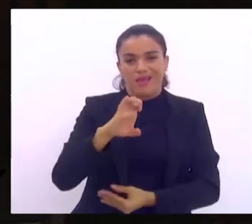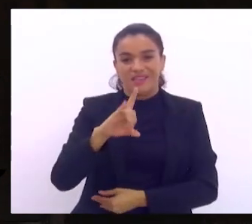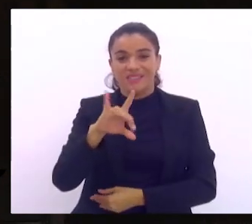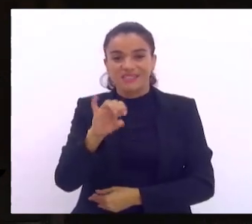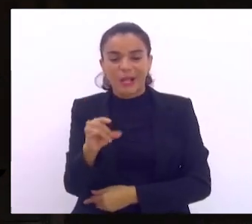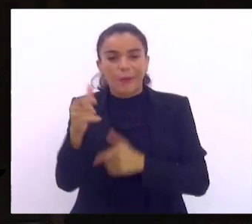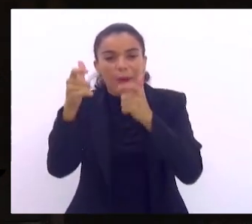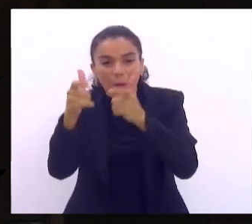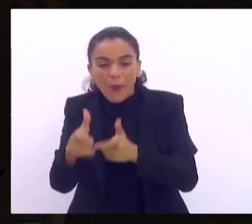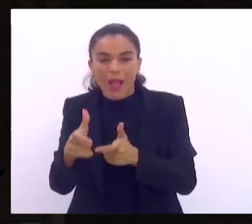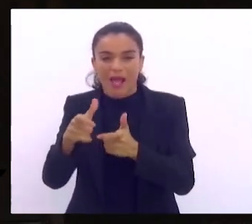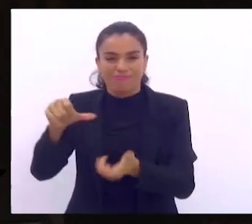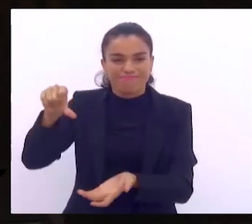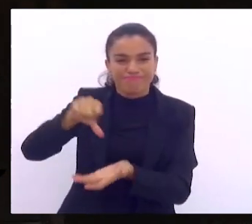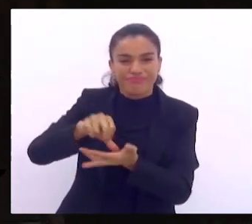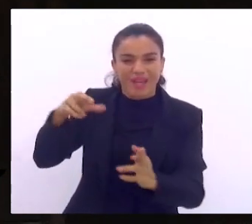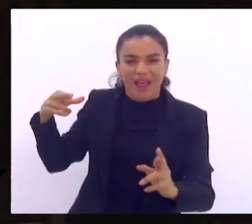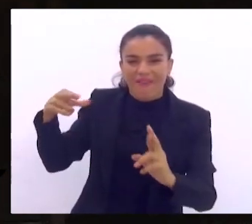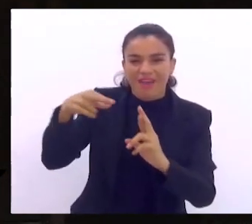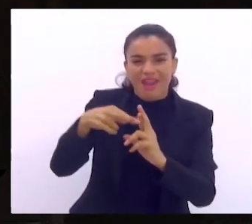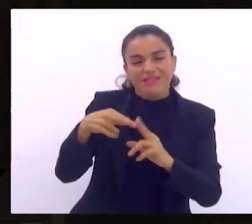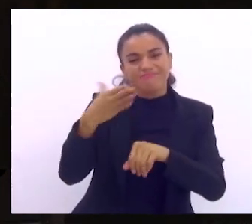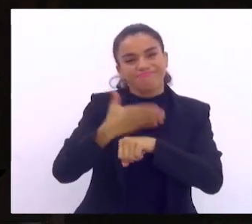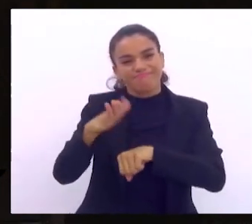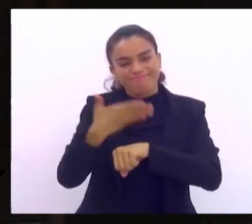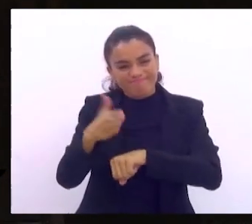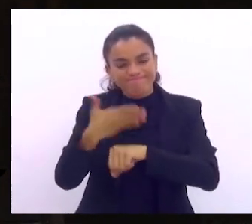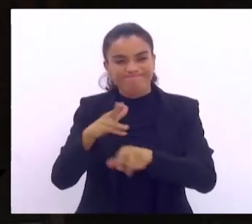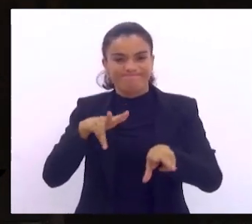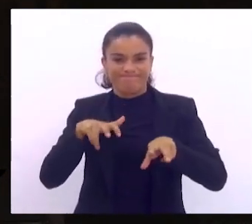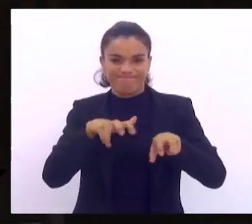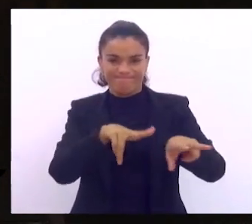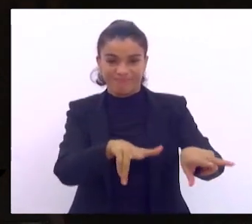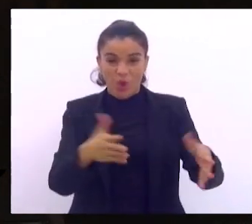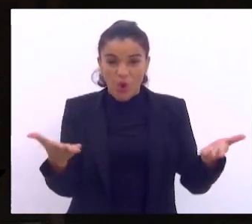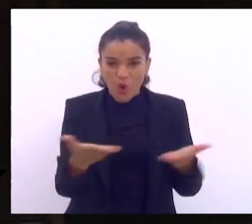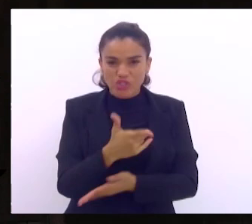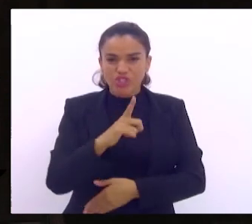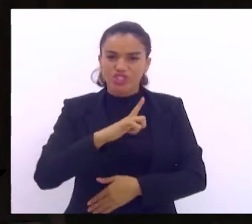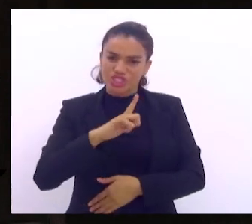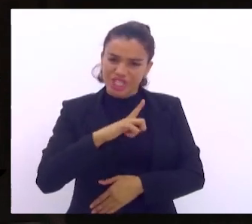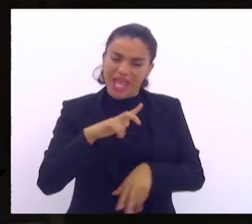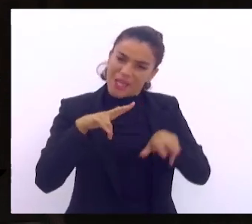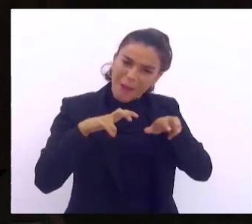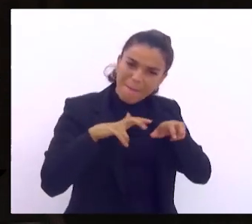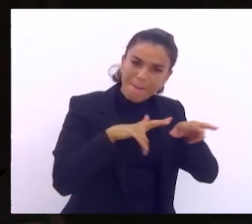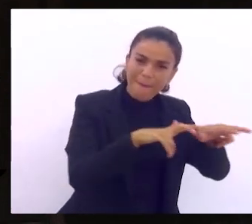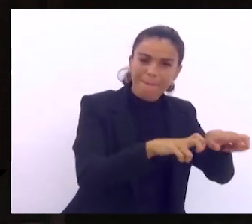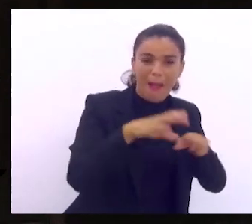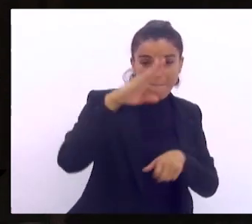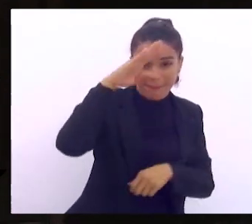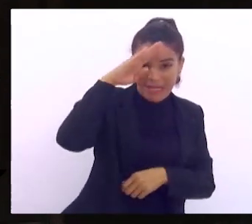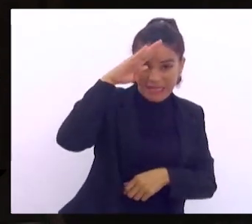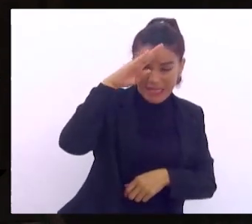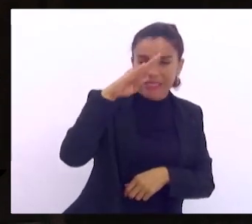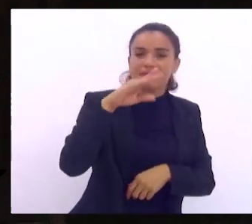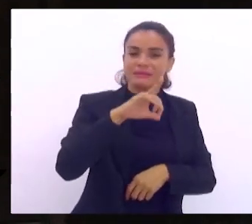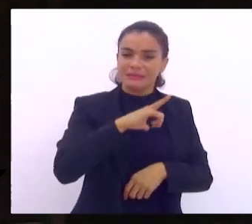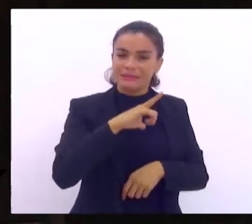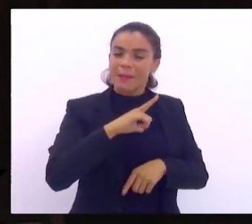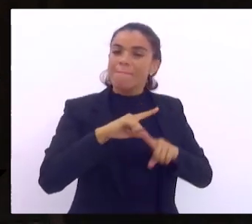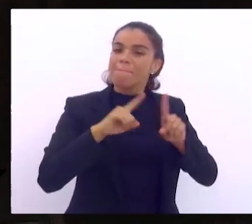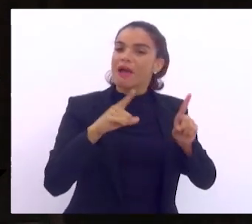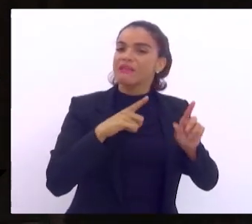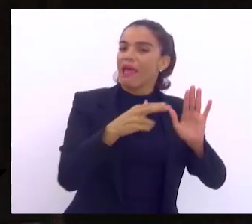berço. Foi como o Robson acabou de falar. A gente tem hoje as nossas pistas das unidades militares, mas elas têm as